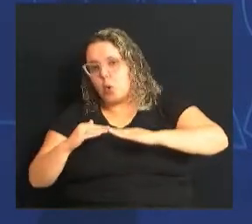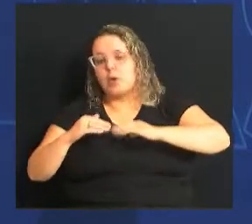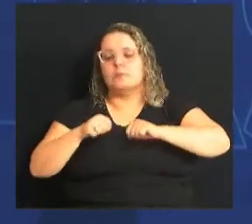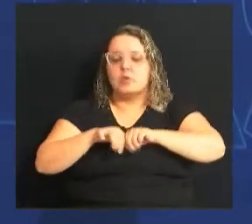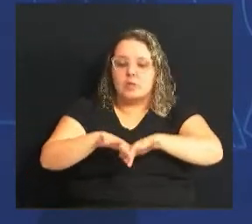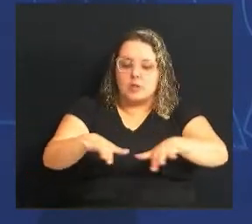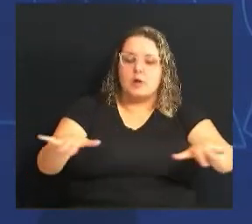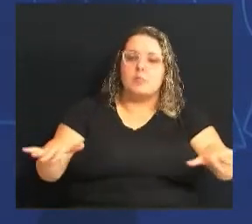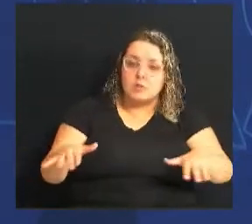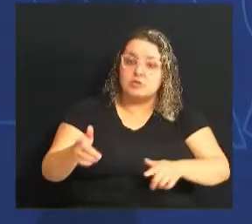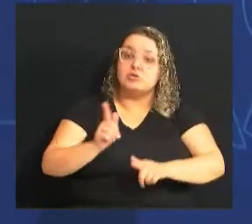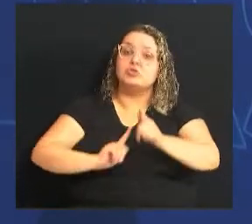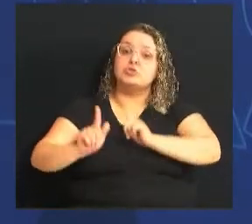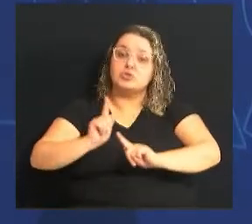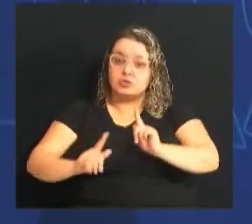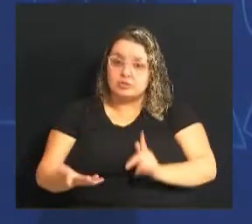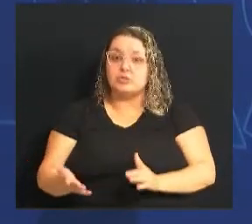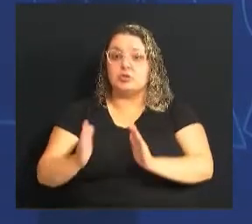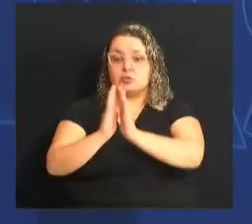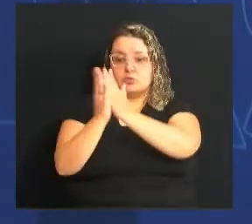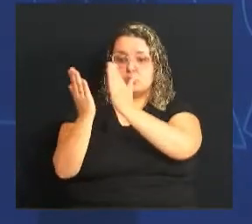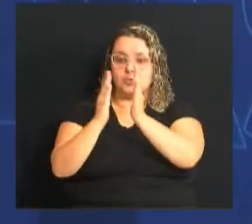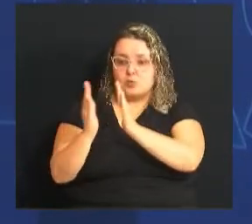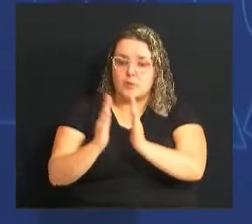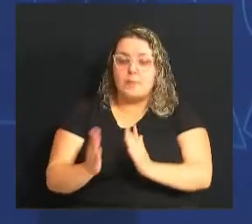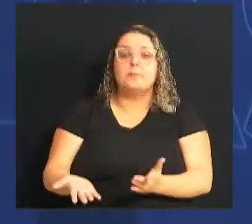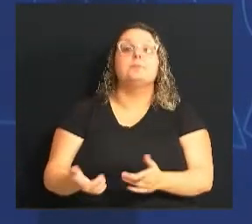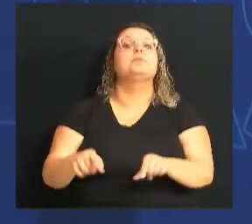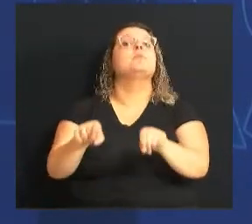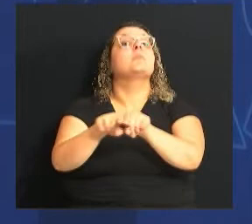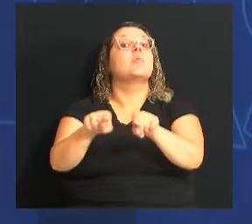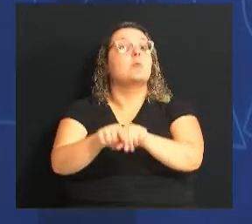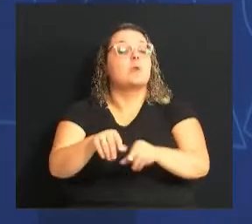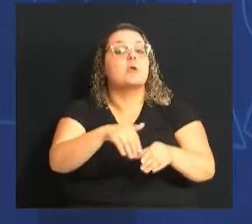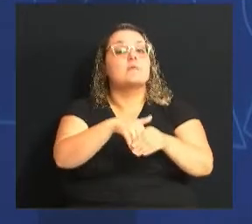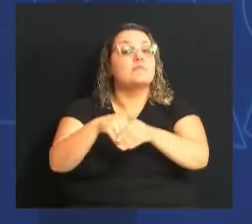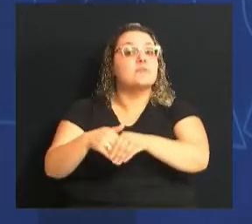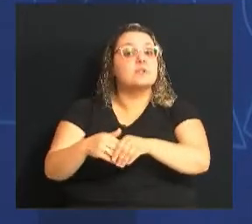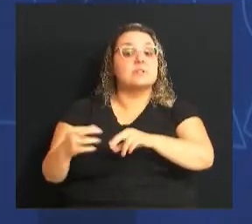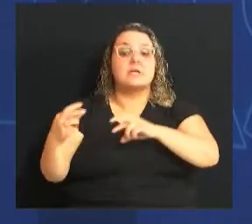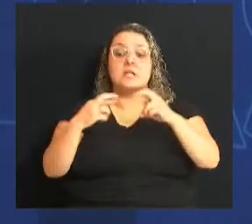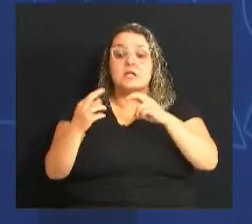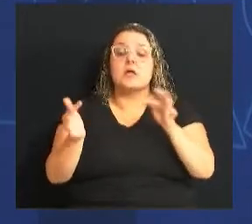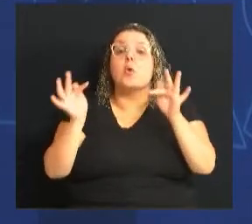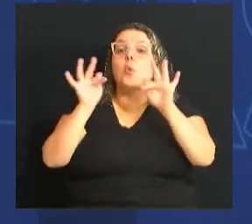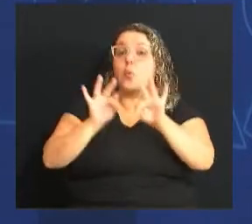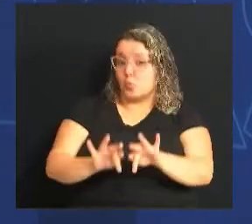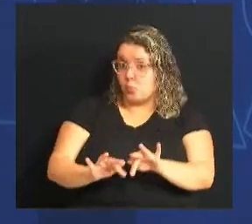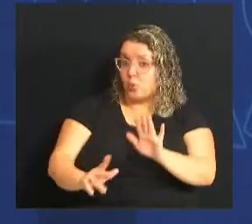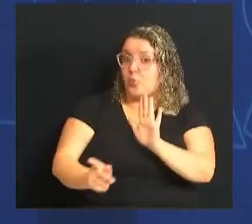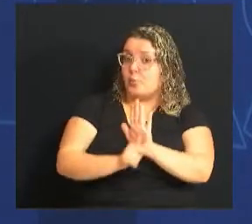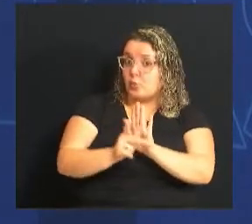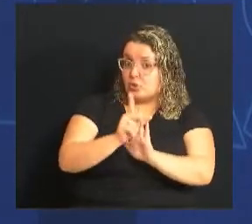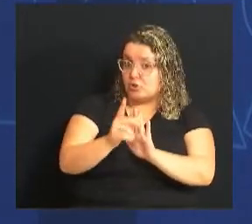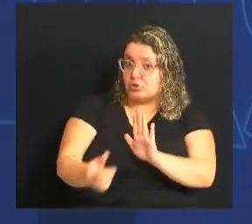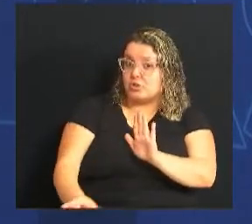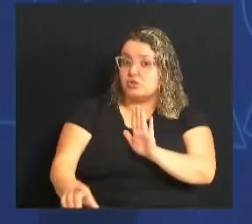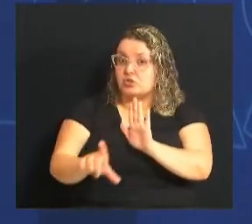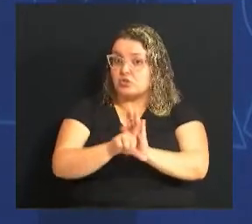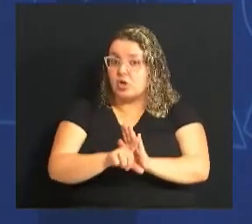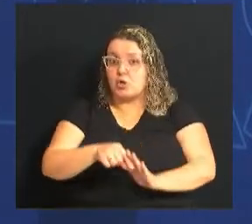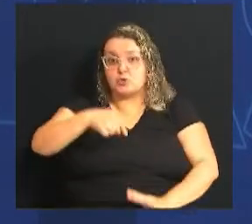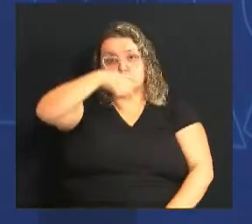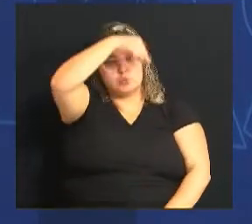e gerenciamento de bibliotecas. Também vai ser votado em análise final o projeto de lei do vereador Paulo